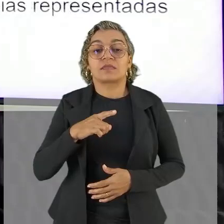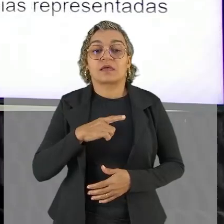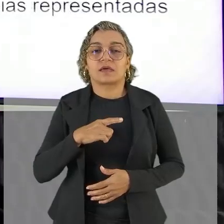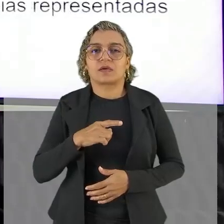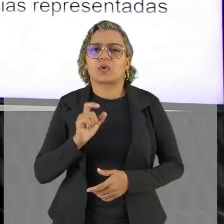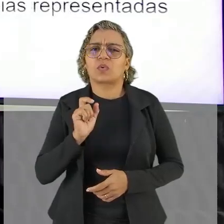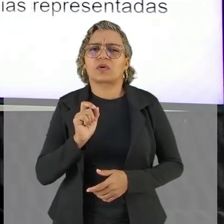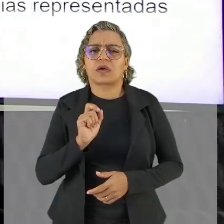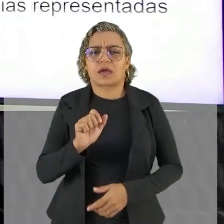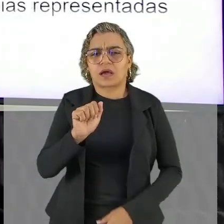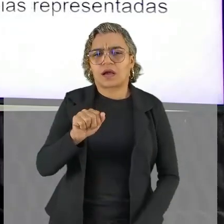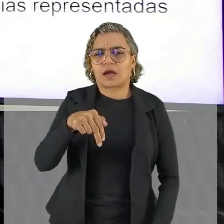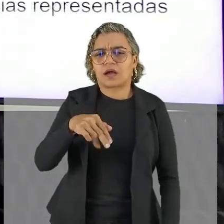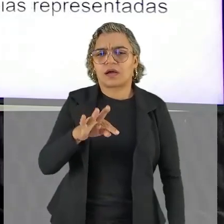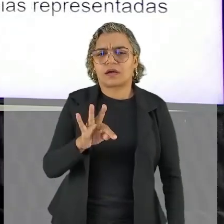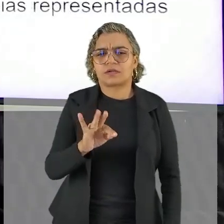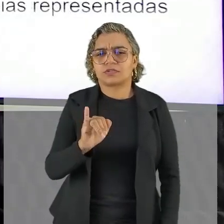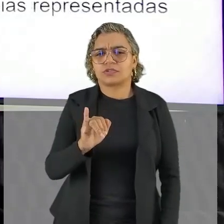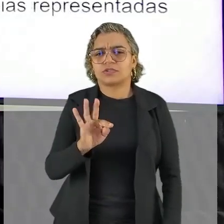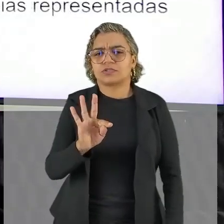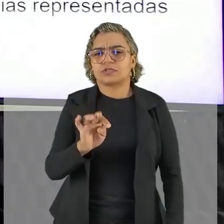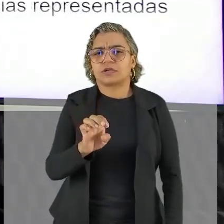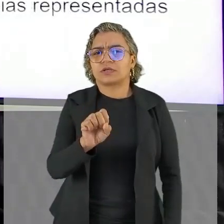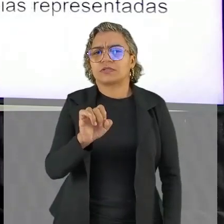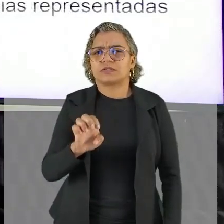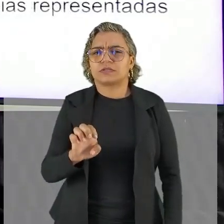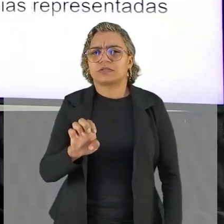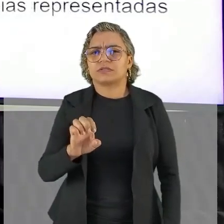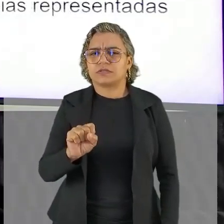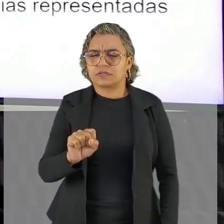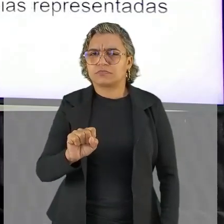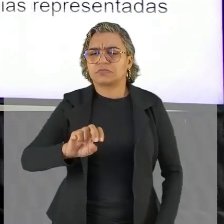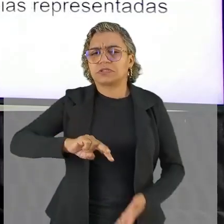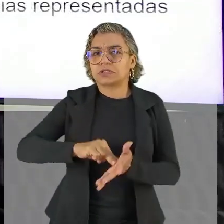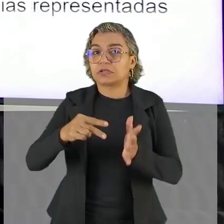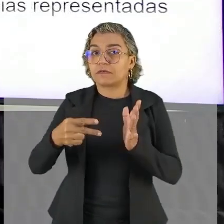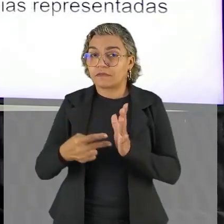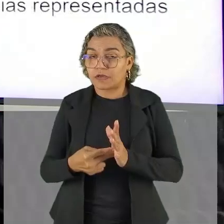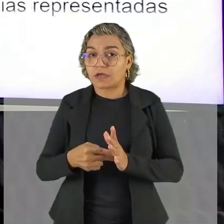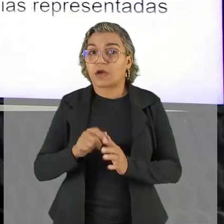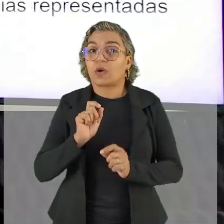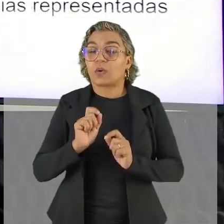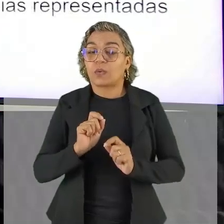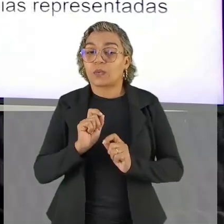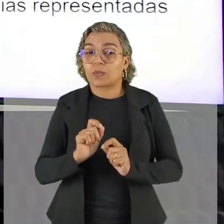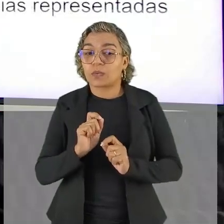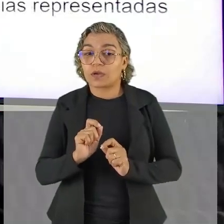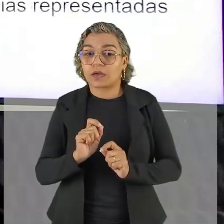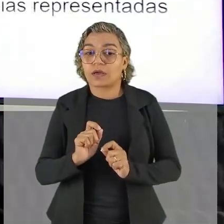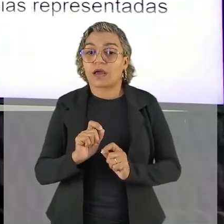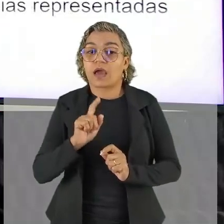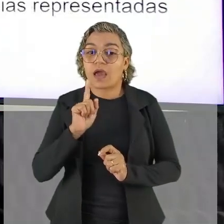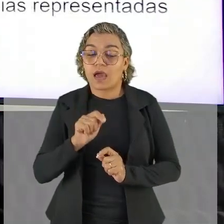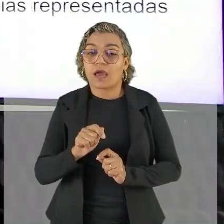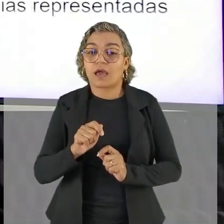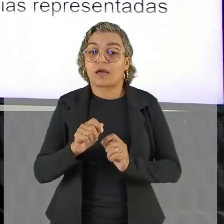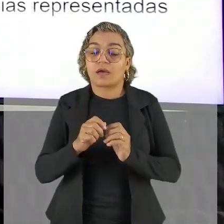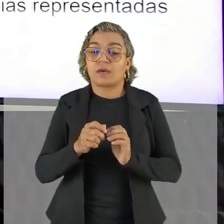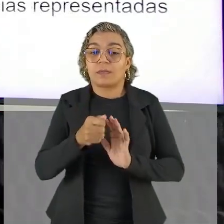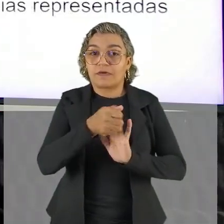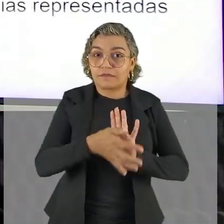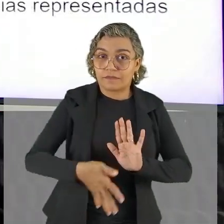antíteses. Antíntese é uma figura de linguagem. E você sabe que os poemas, as obras